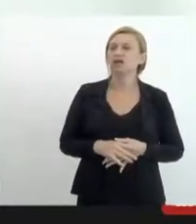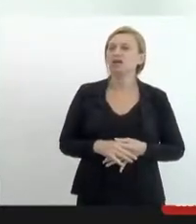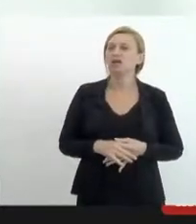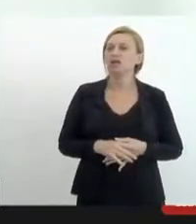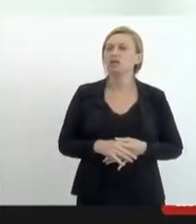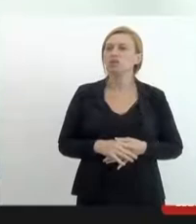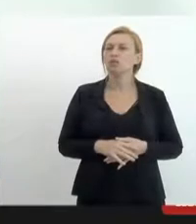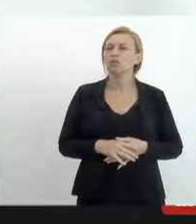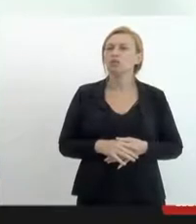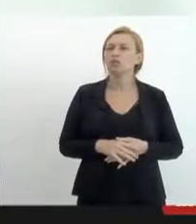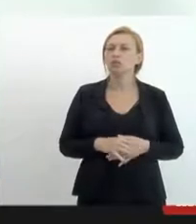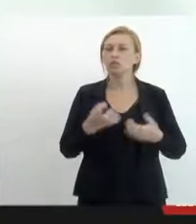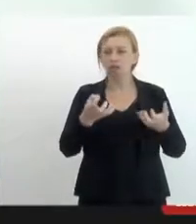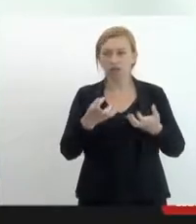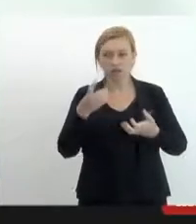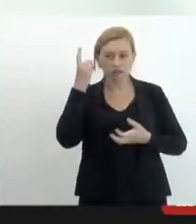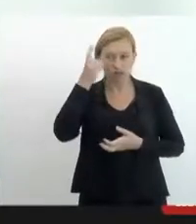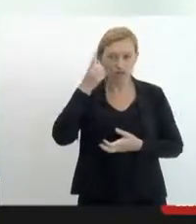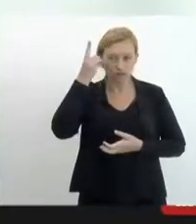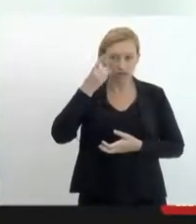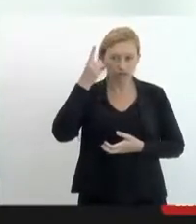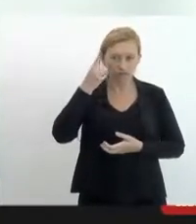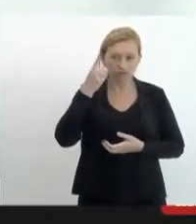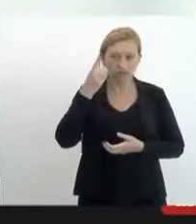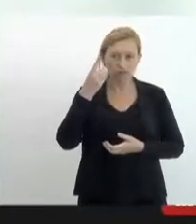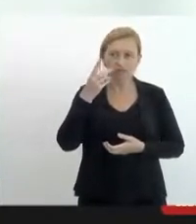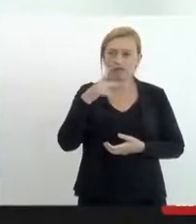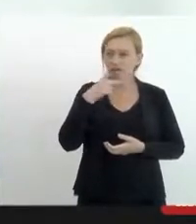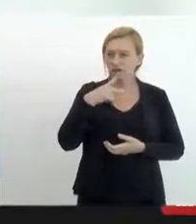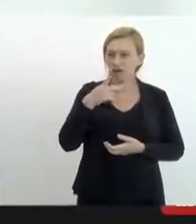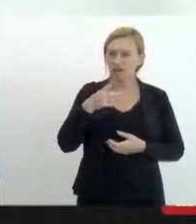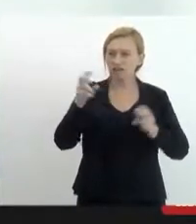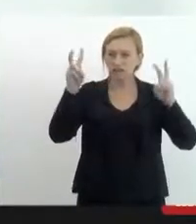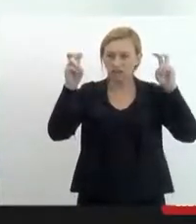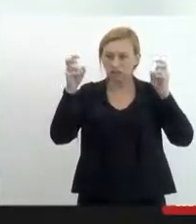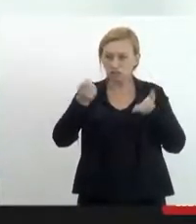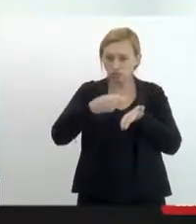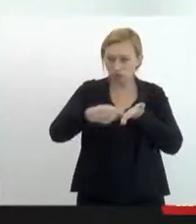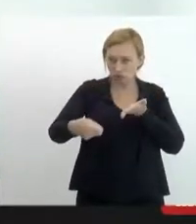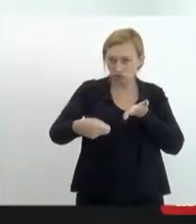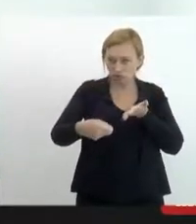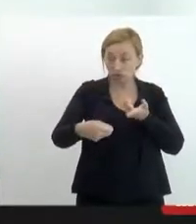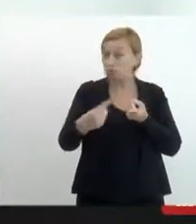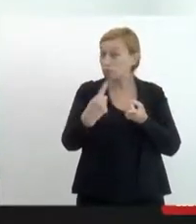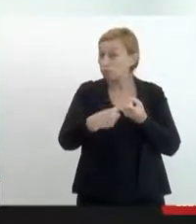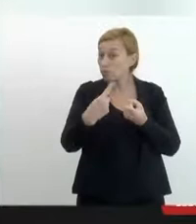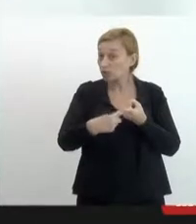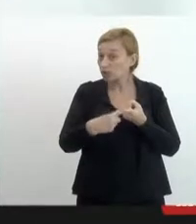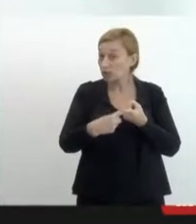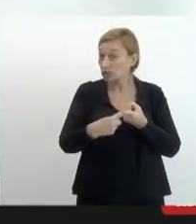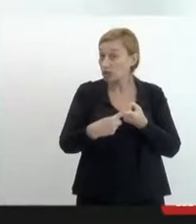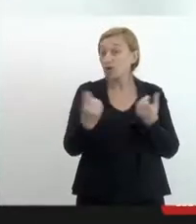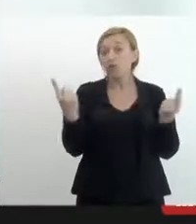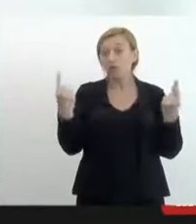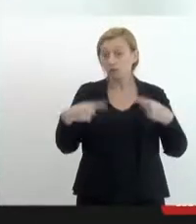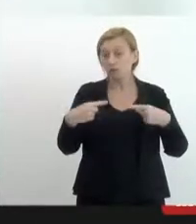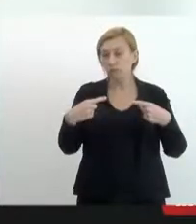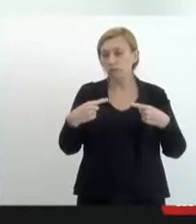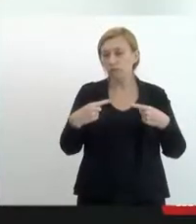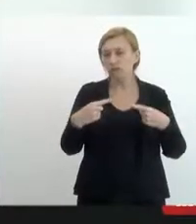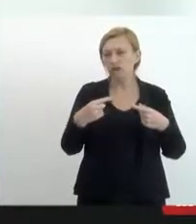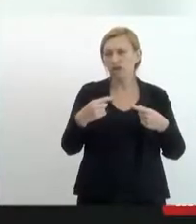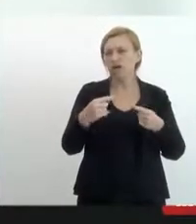Eu queria que o deputado, por favor, levantasse essa questão por escrito, porque compete